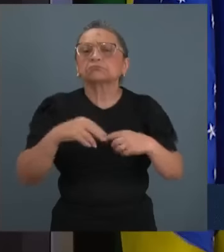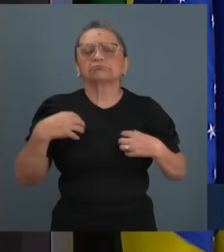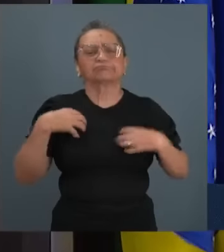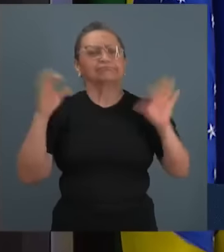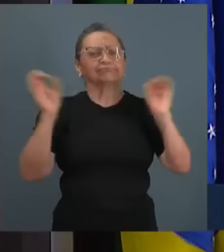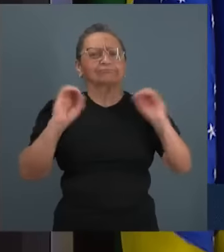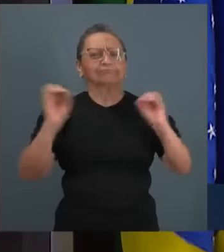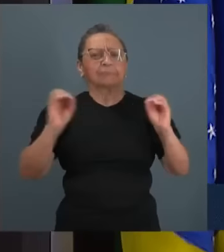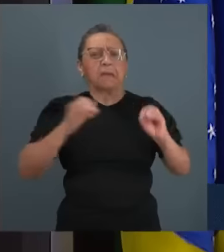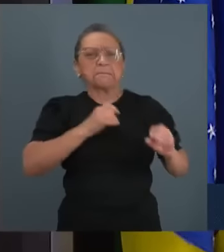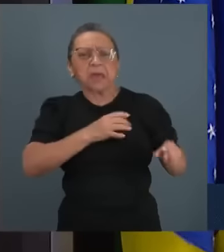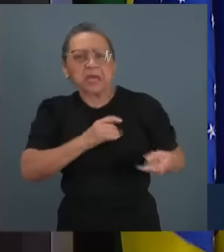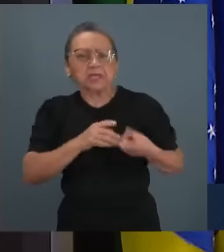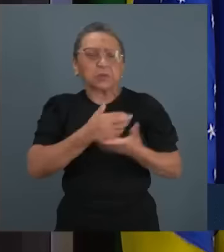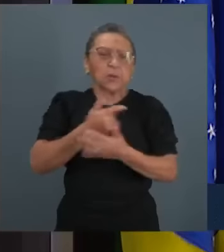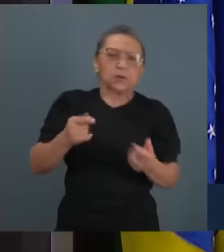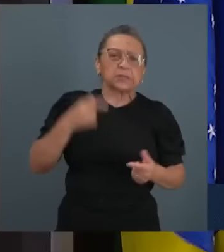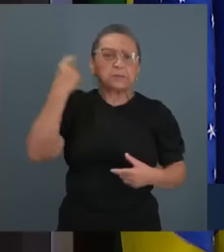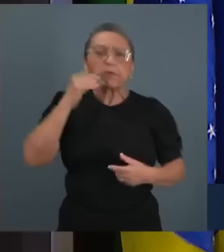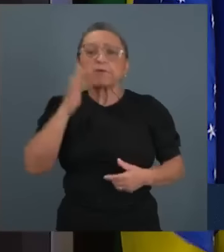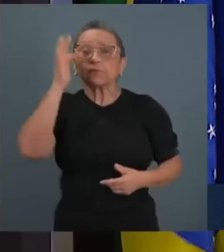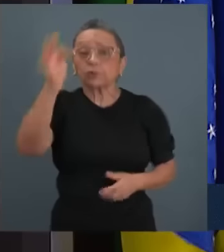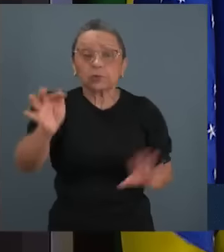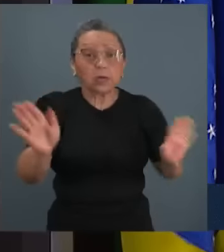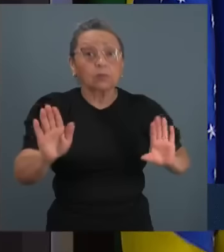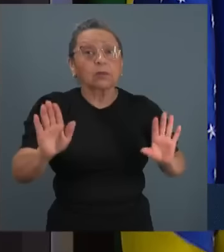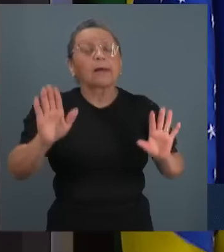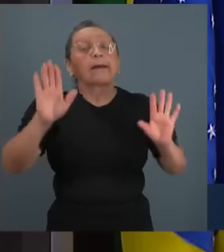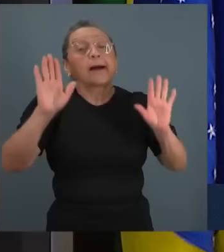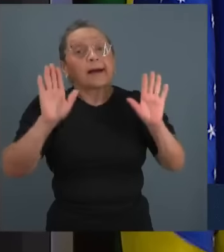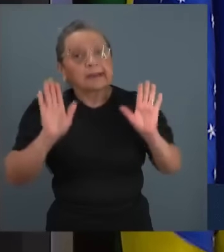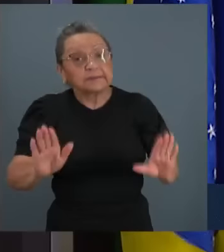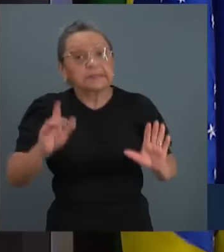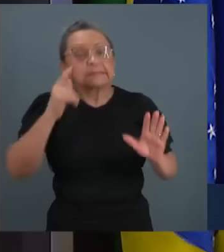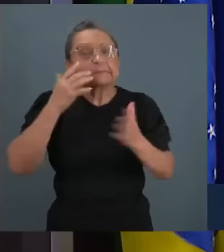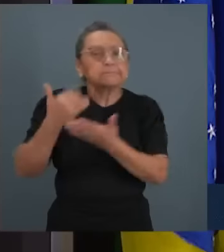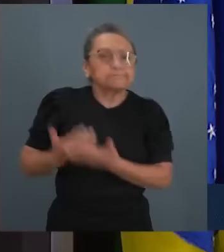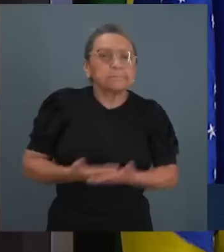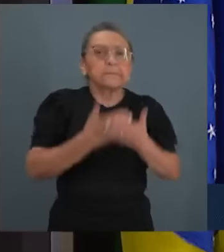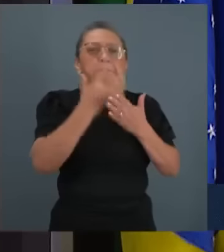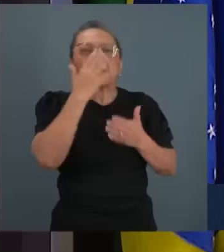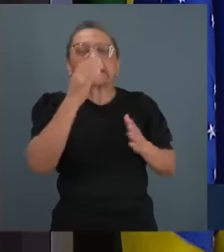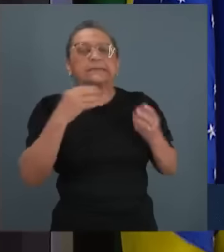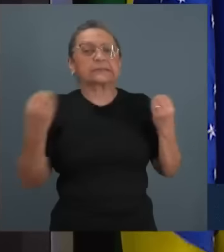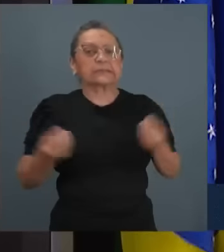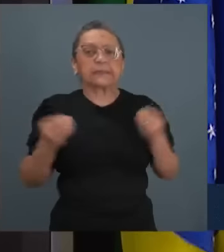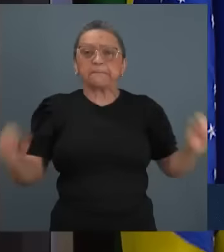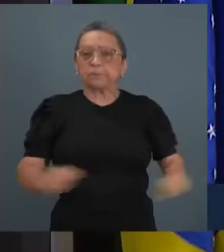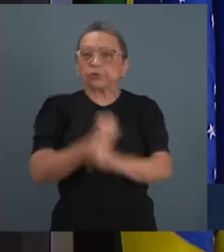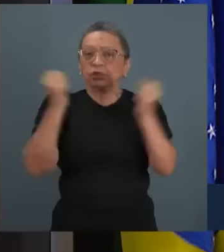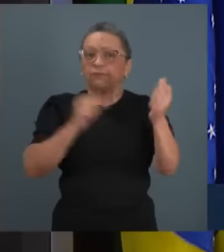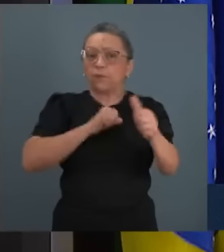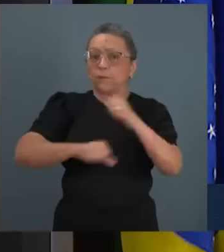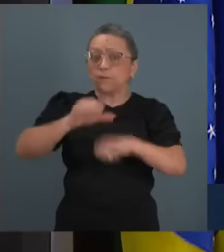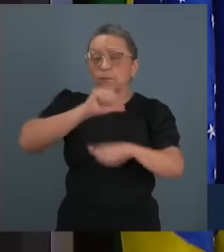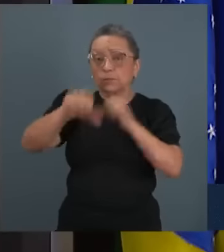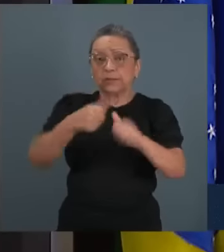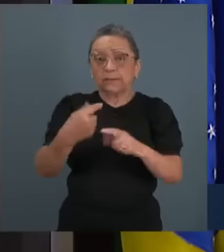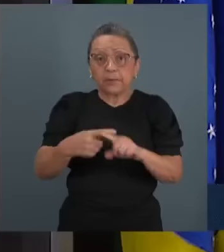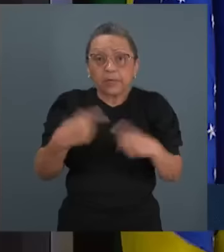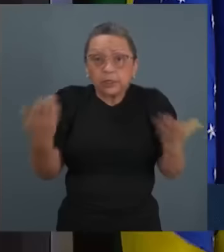dicionário receio do amanhã, por mais que pareça intransponível essa ditadura da toga que nós vivemos